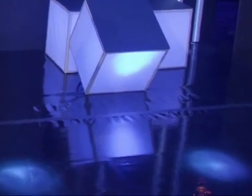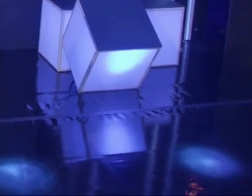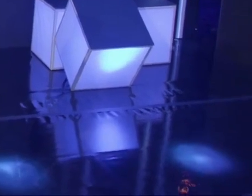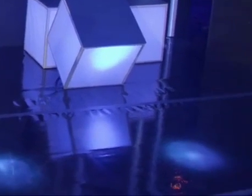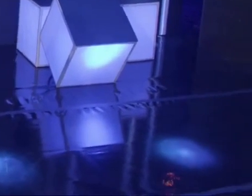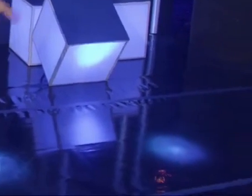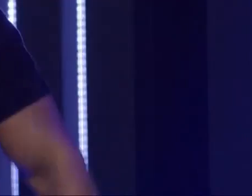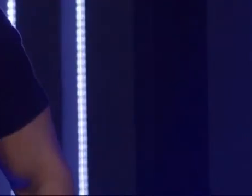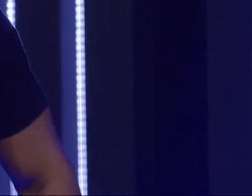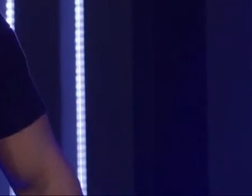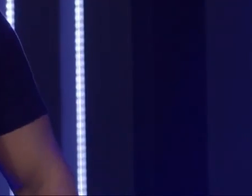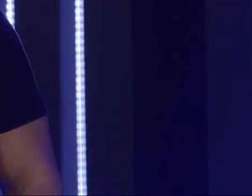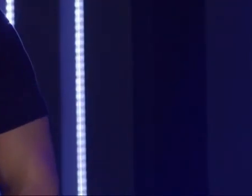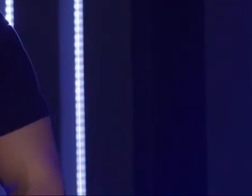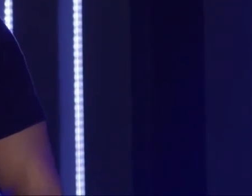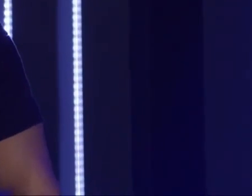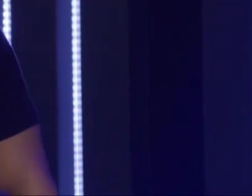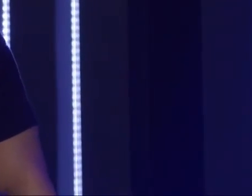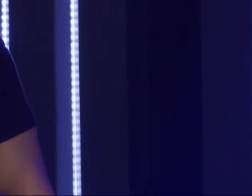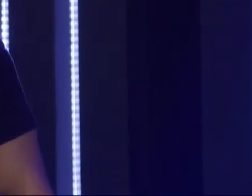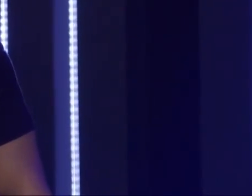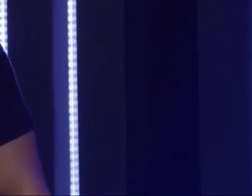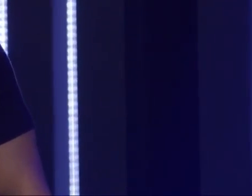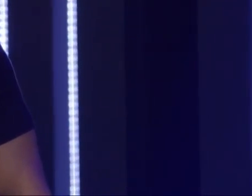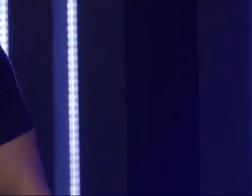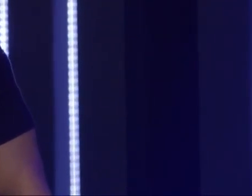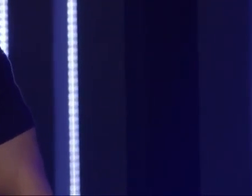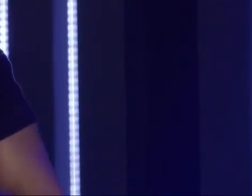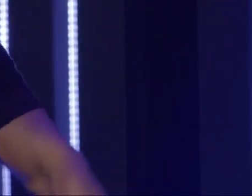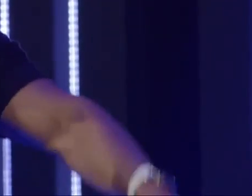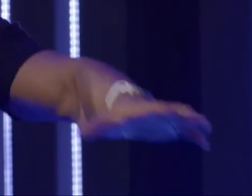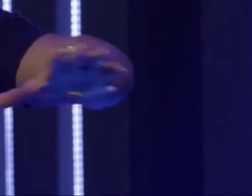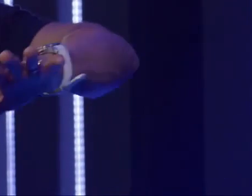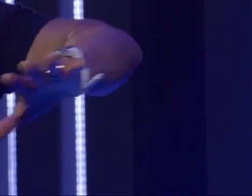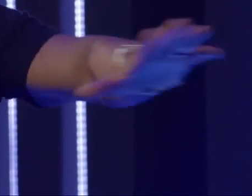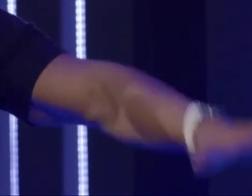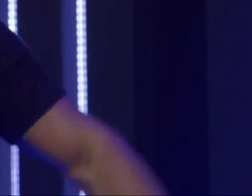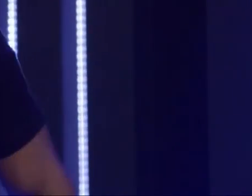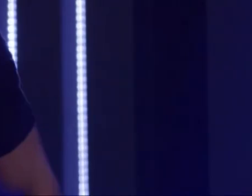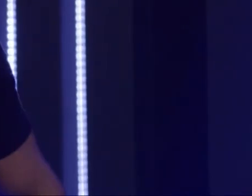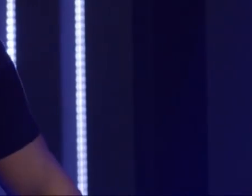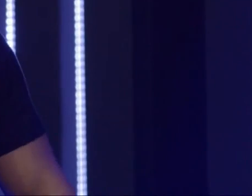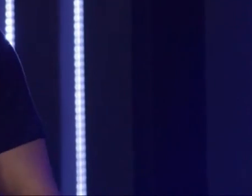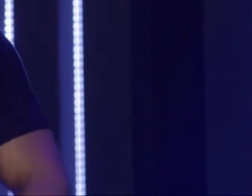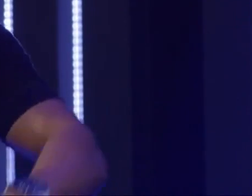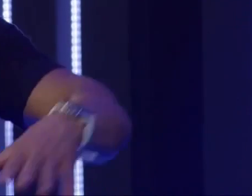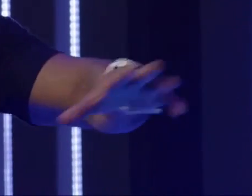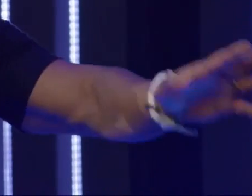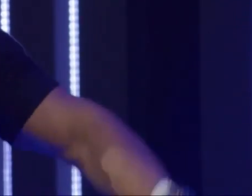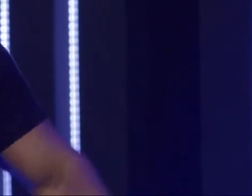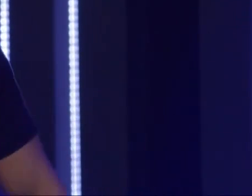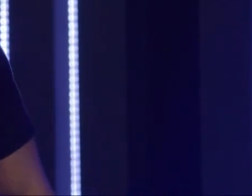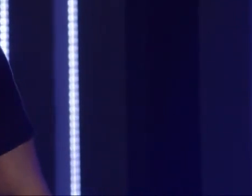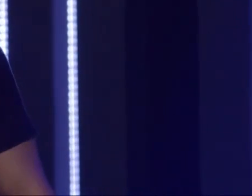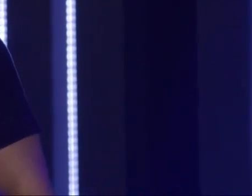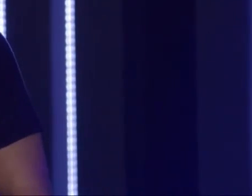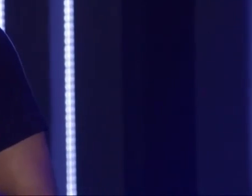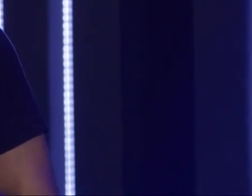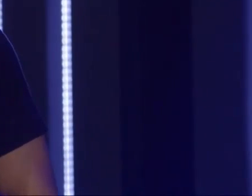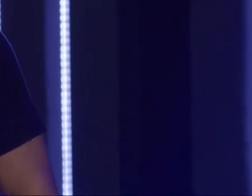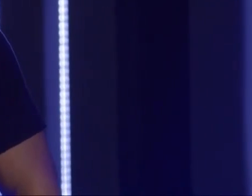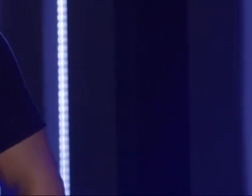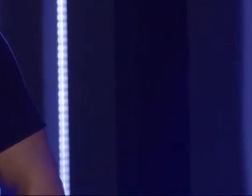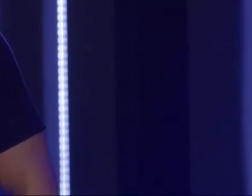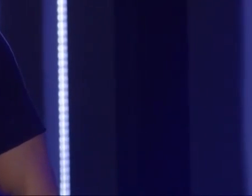100, já passamos de 200 coraçõezinhos ali clicados, mais de 109 joinhas, já subiu para